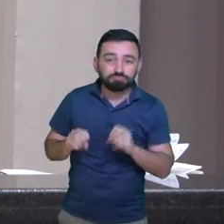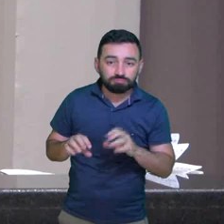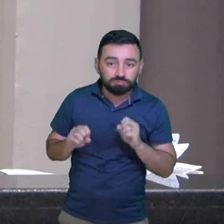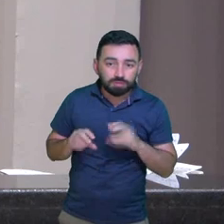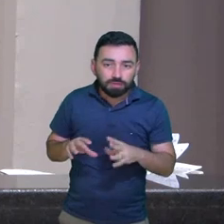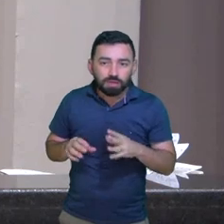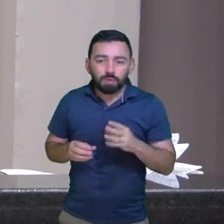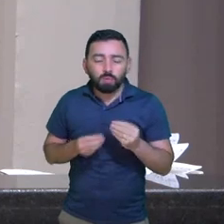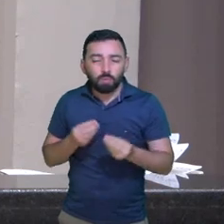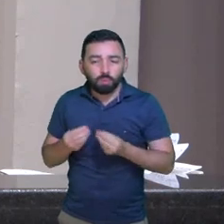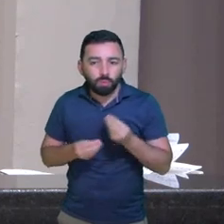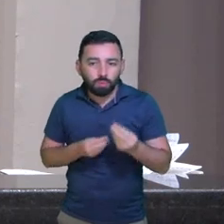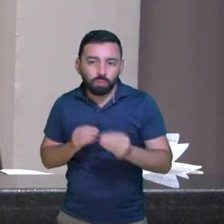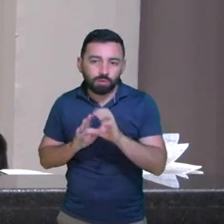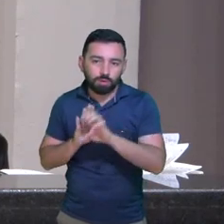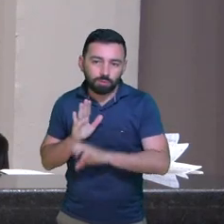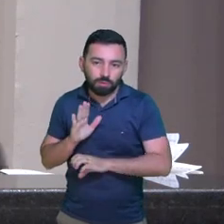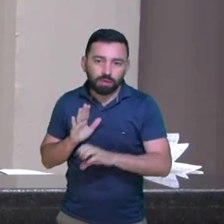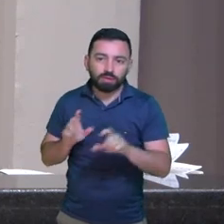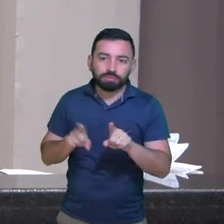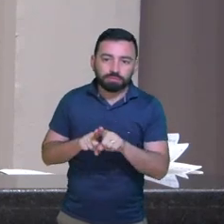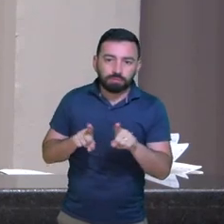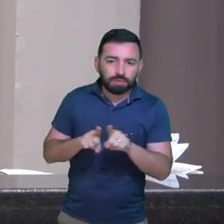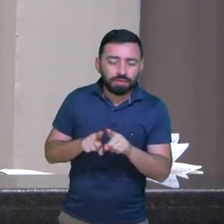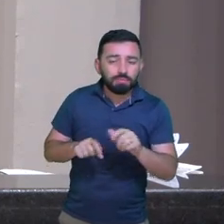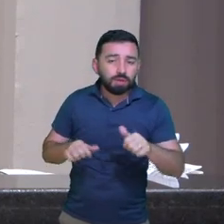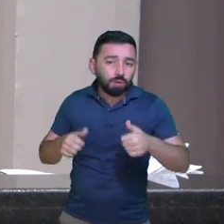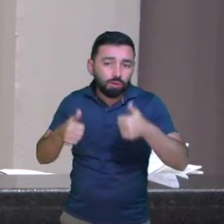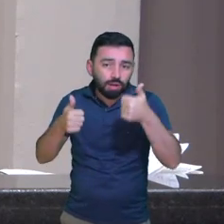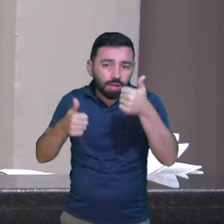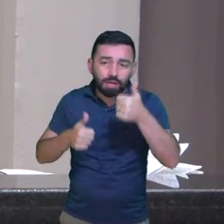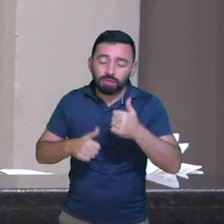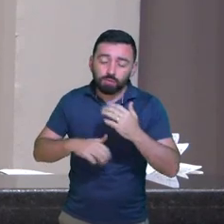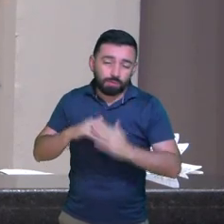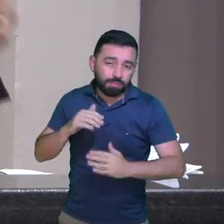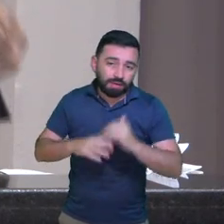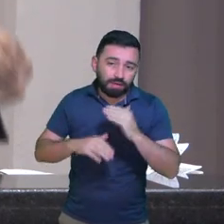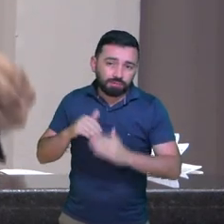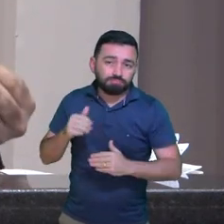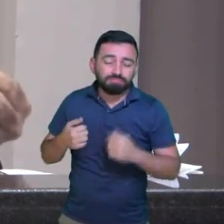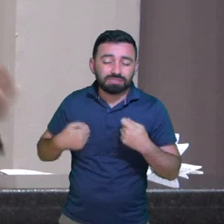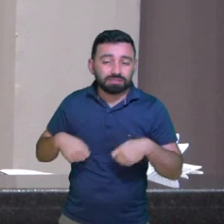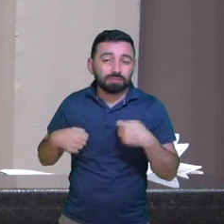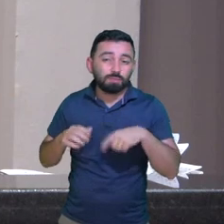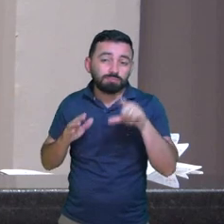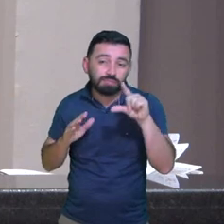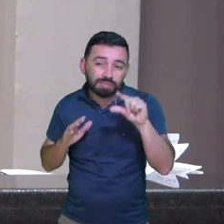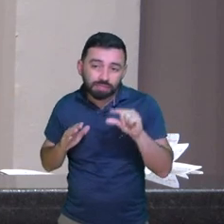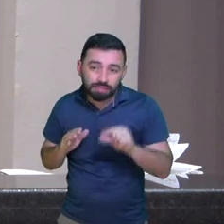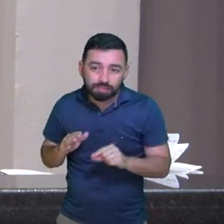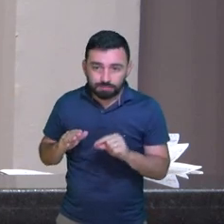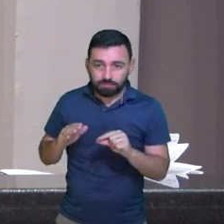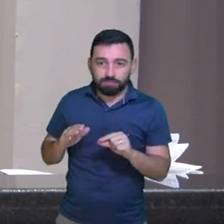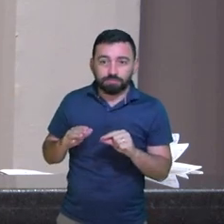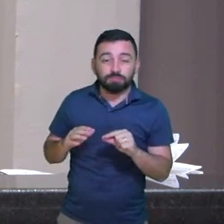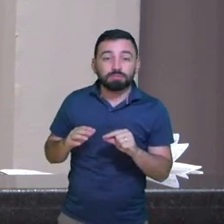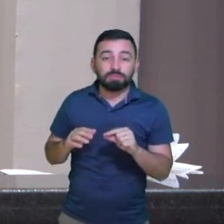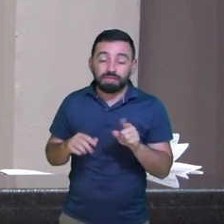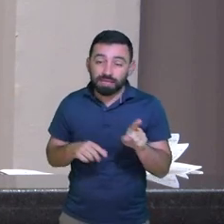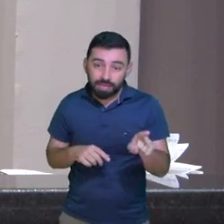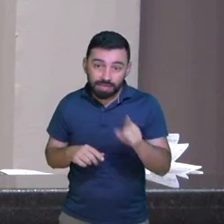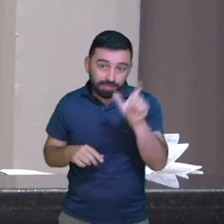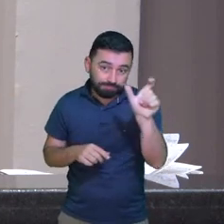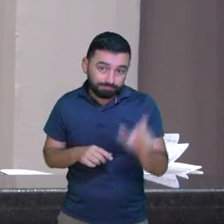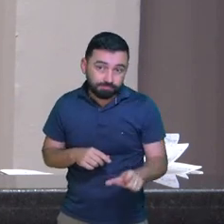curriculares a gente vai melhorando com a prática mas tem que ter um mínimo de instrumentalização para que este sujeito fazendo